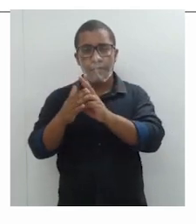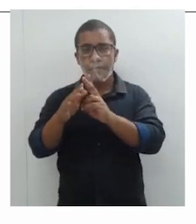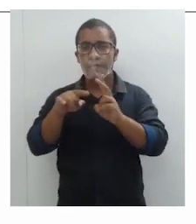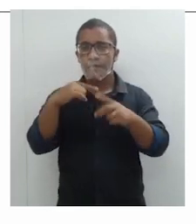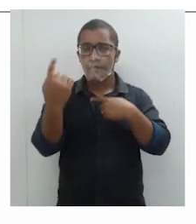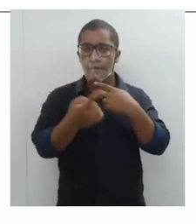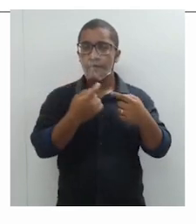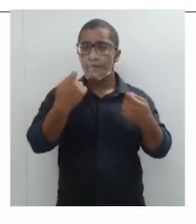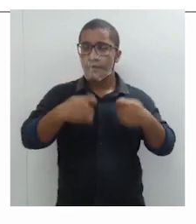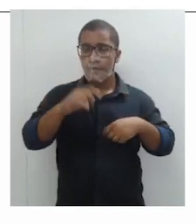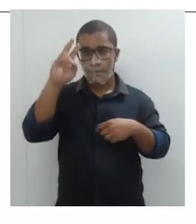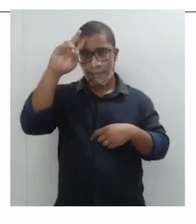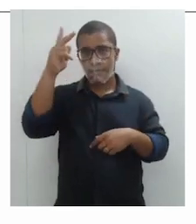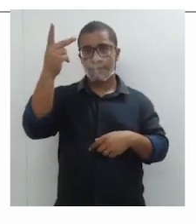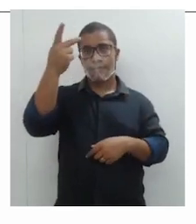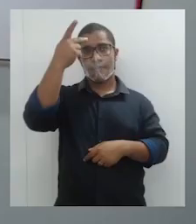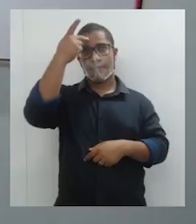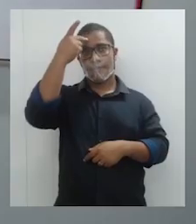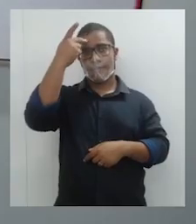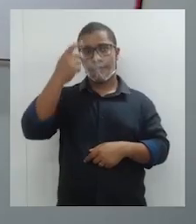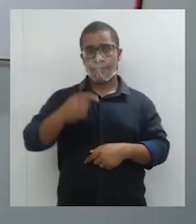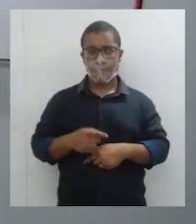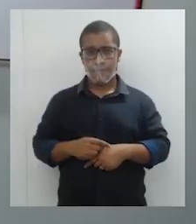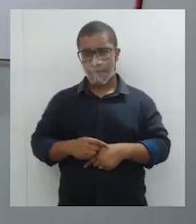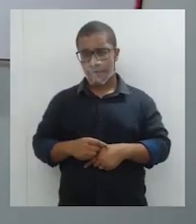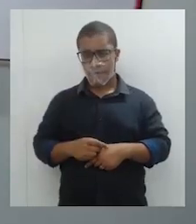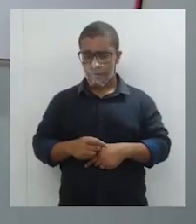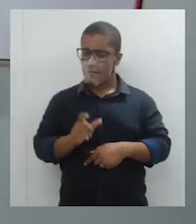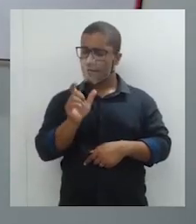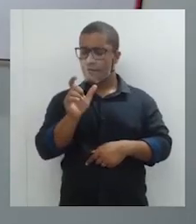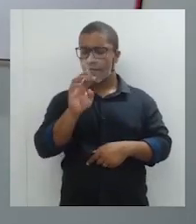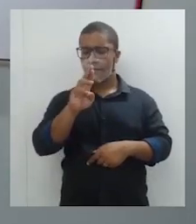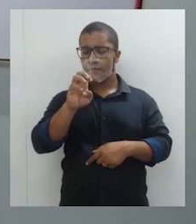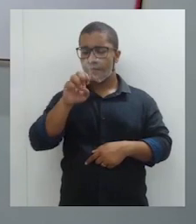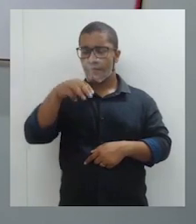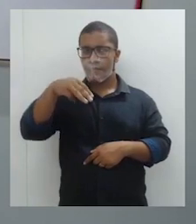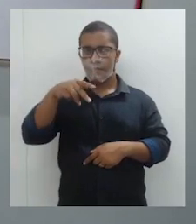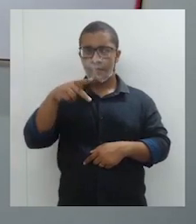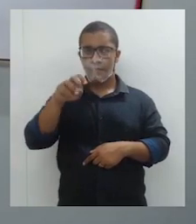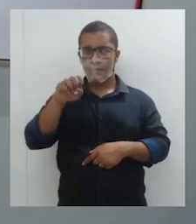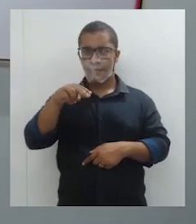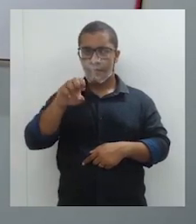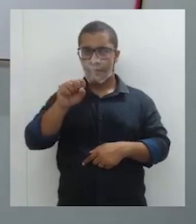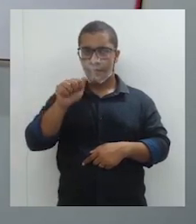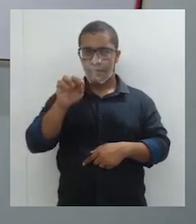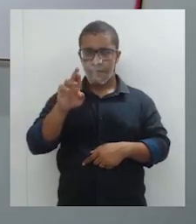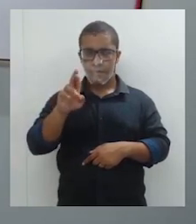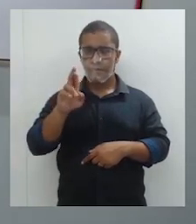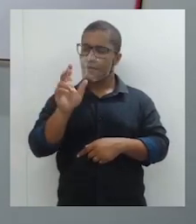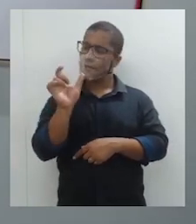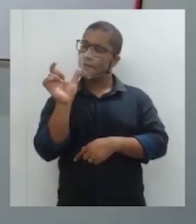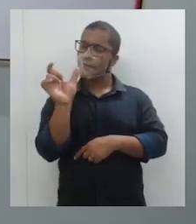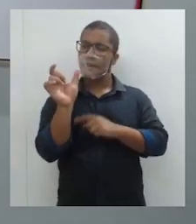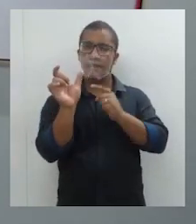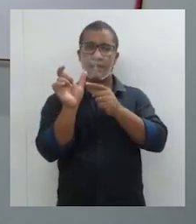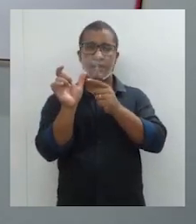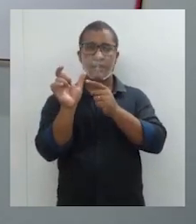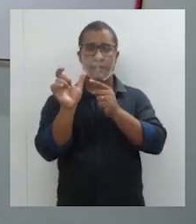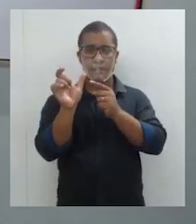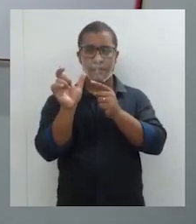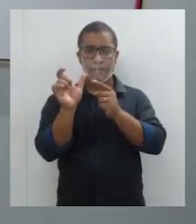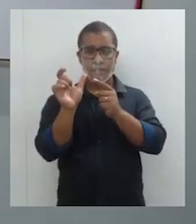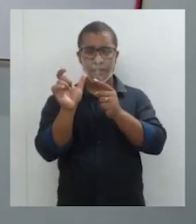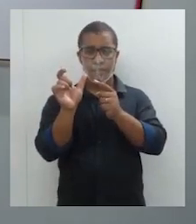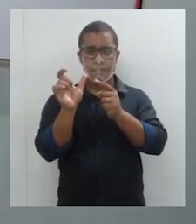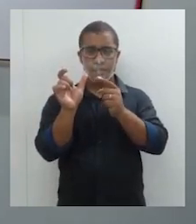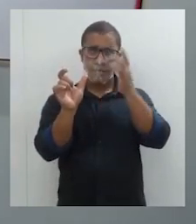repensar postando para mim repensar o finalizar Será que eu consegui